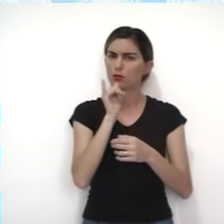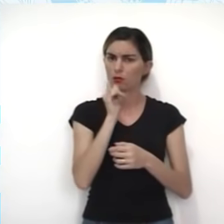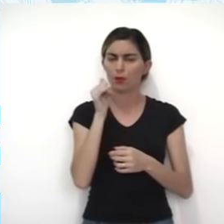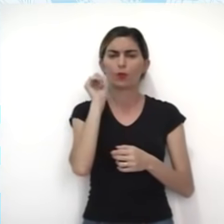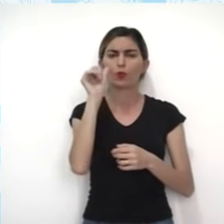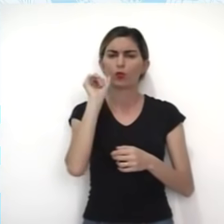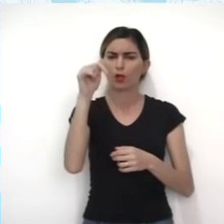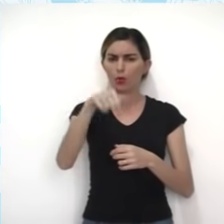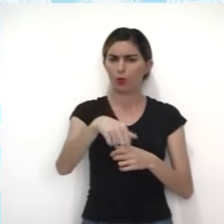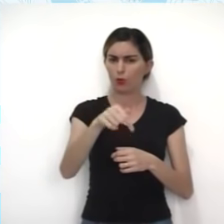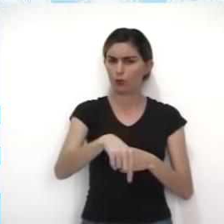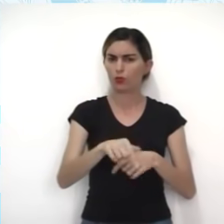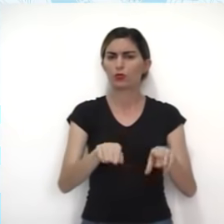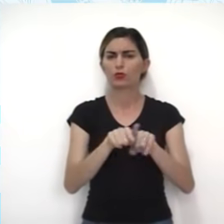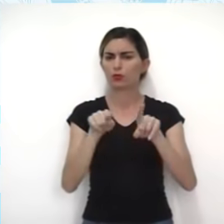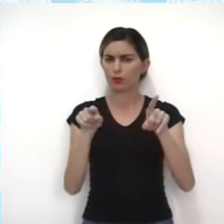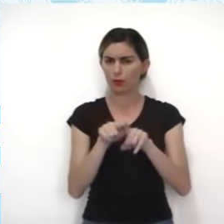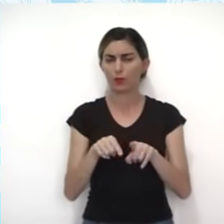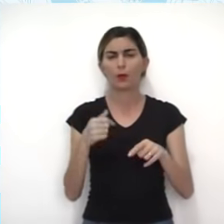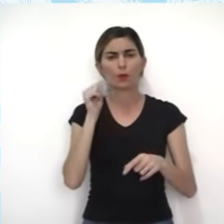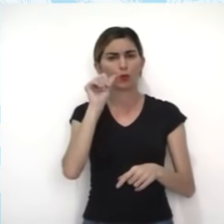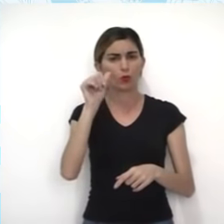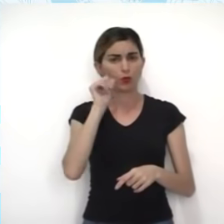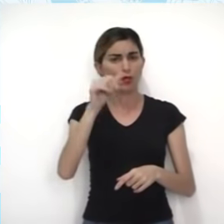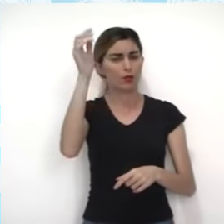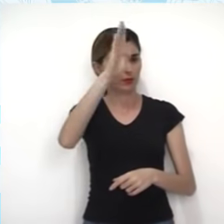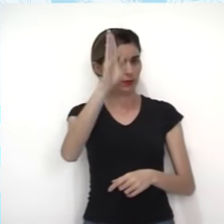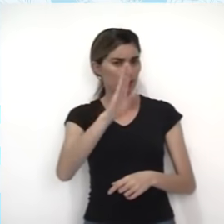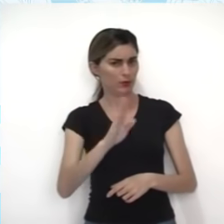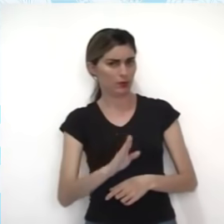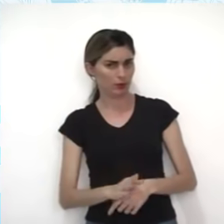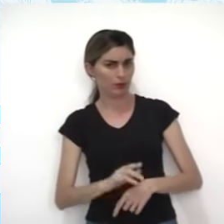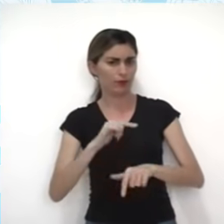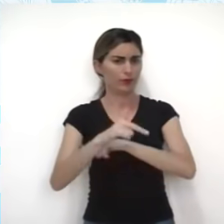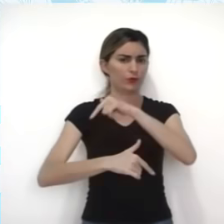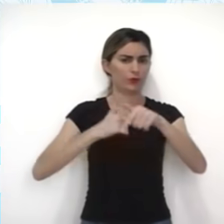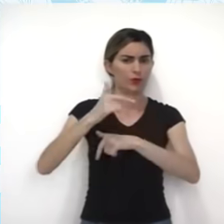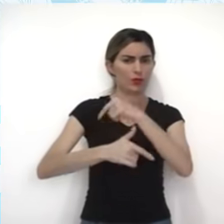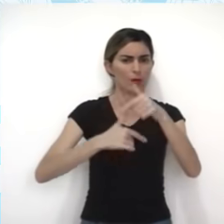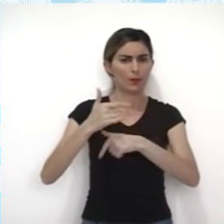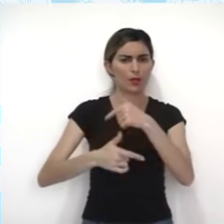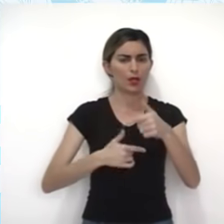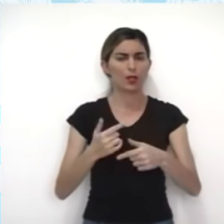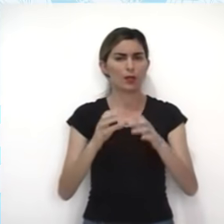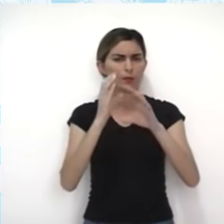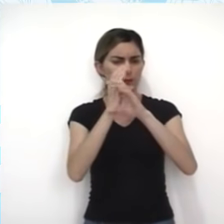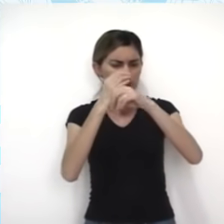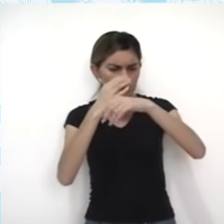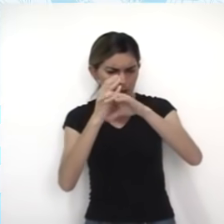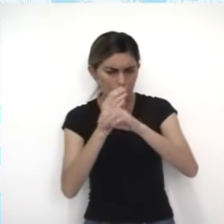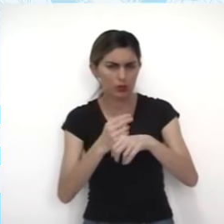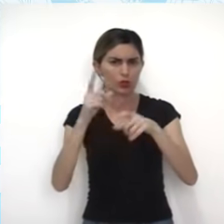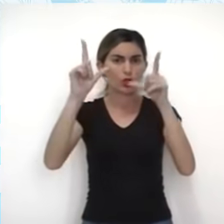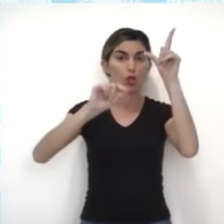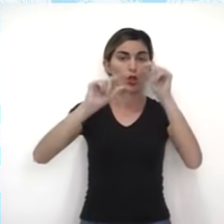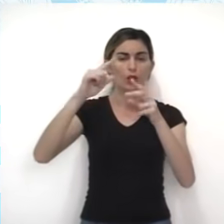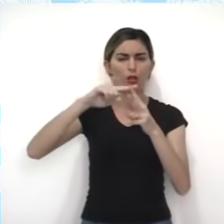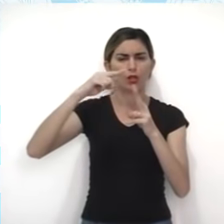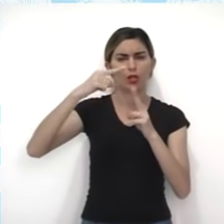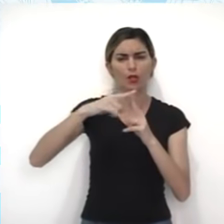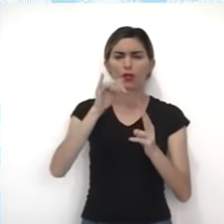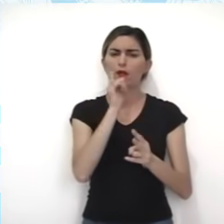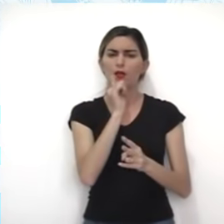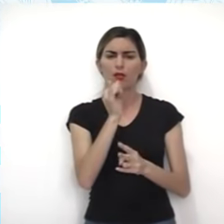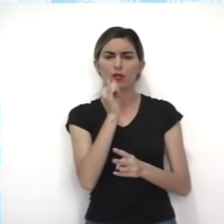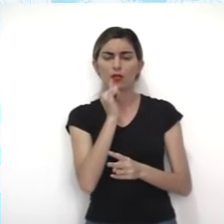mulheres da atualidade eu procurei mulheres brasileiras que trabalham com astronomia questão cientistas